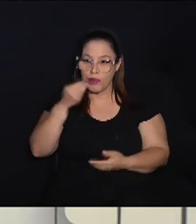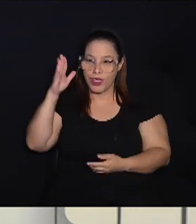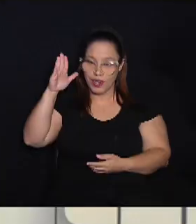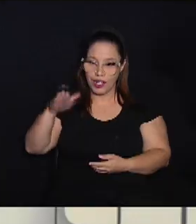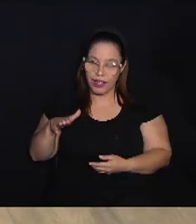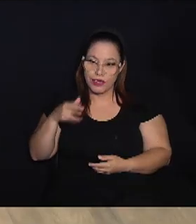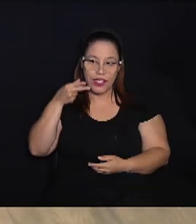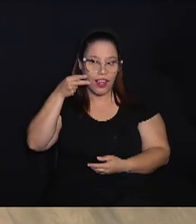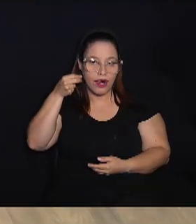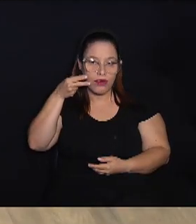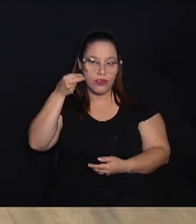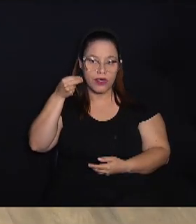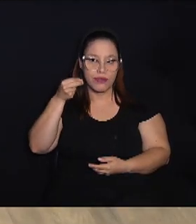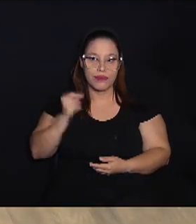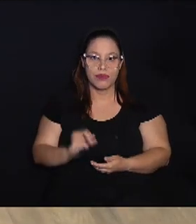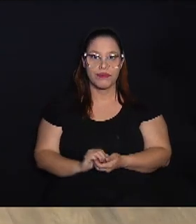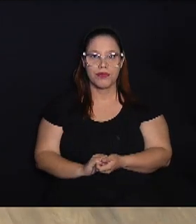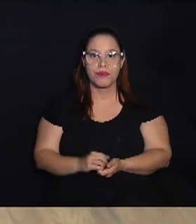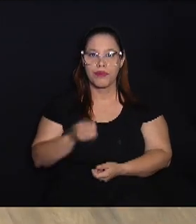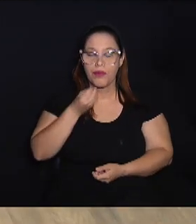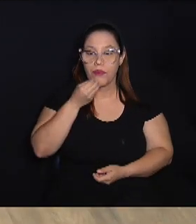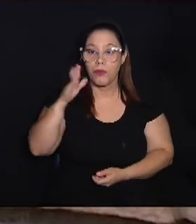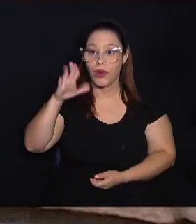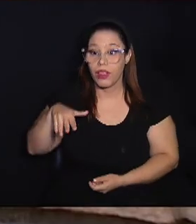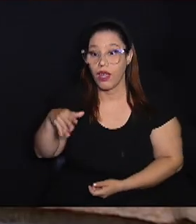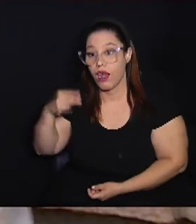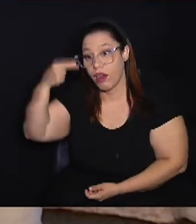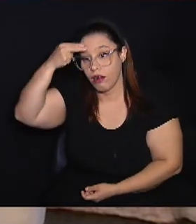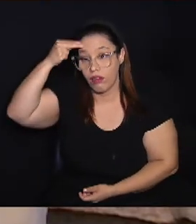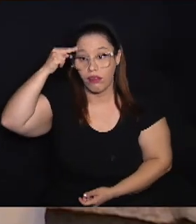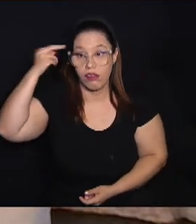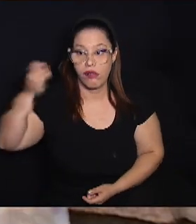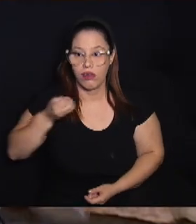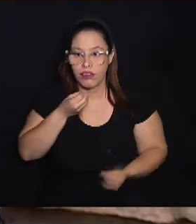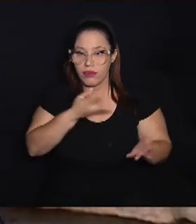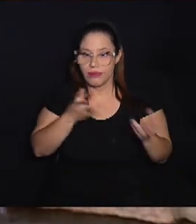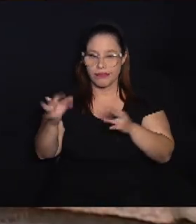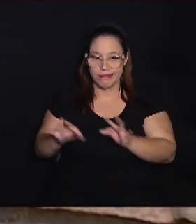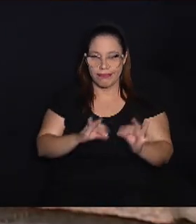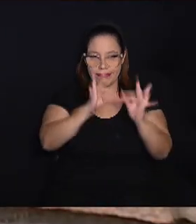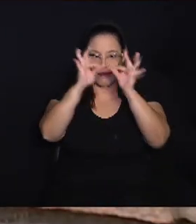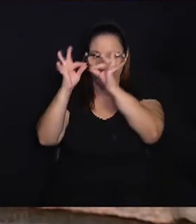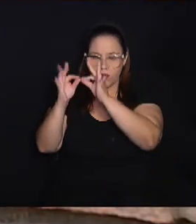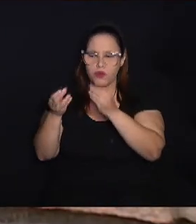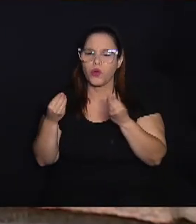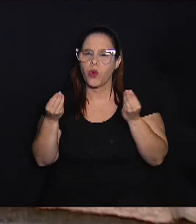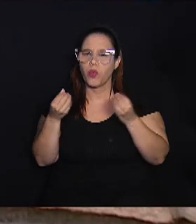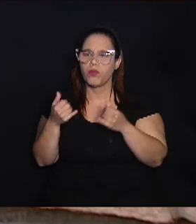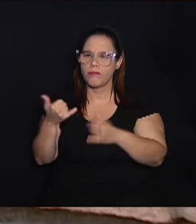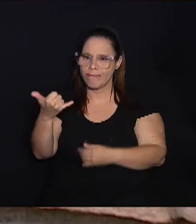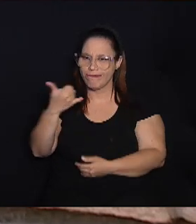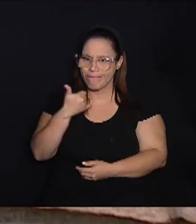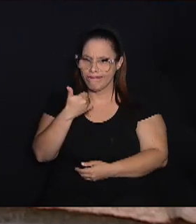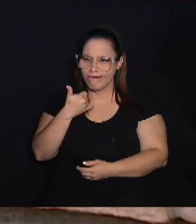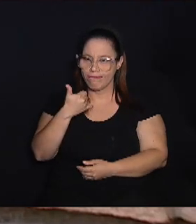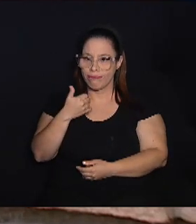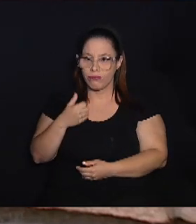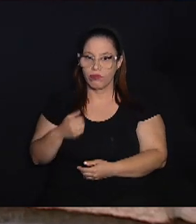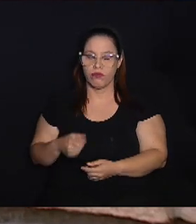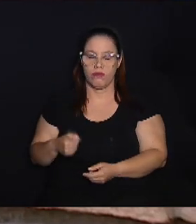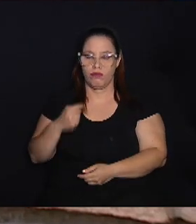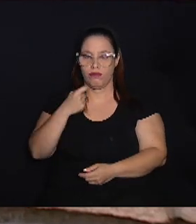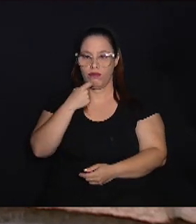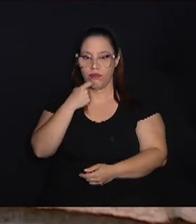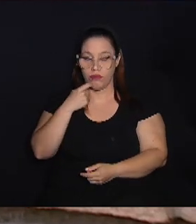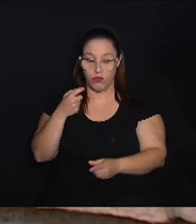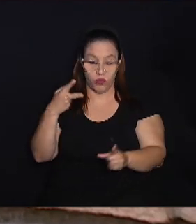Rafa. Boa tarde, Gabriel. Boa tarde a todos que nos acompanham. Como você falou, Campinas inicia a aplicação